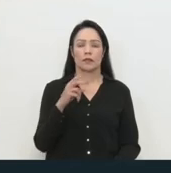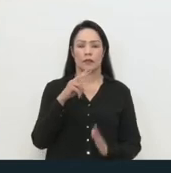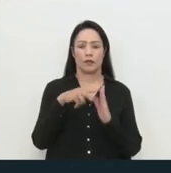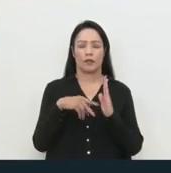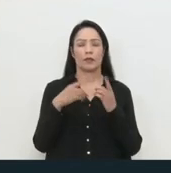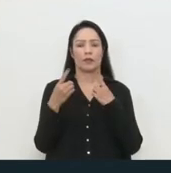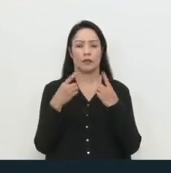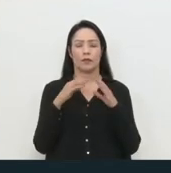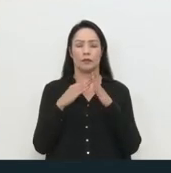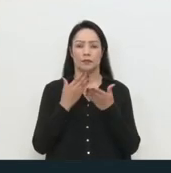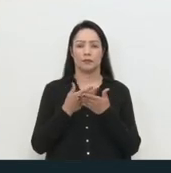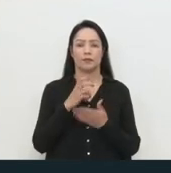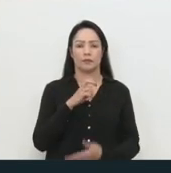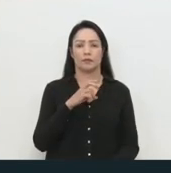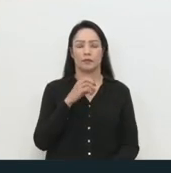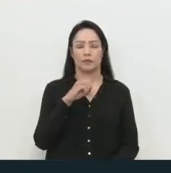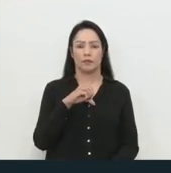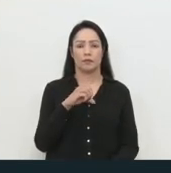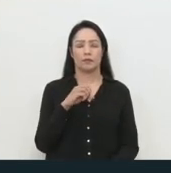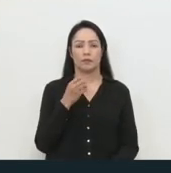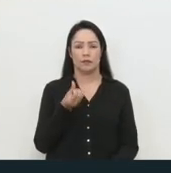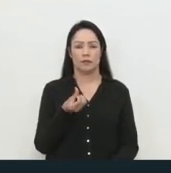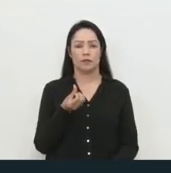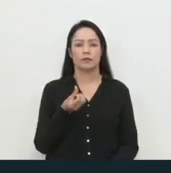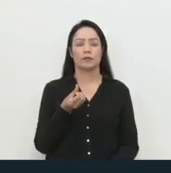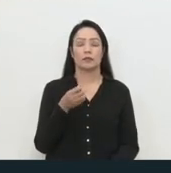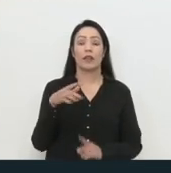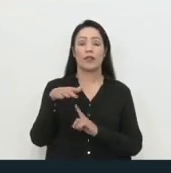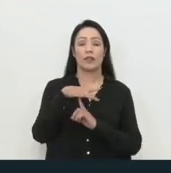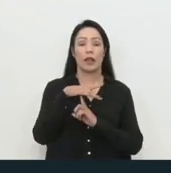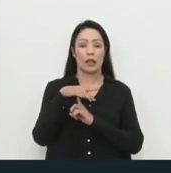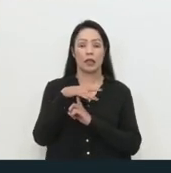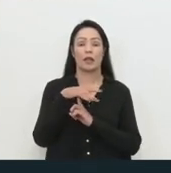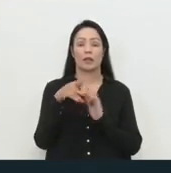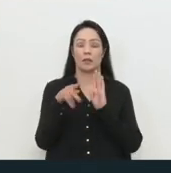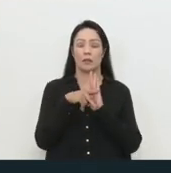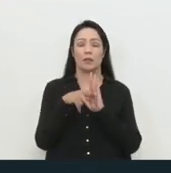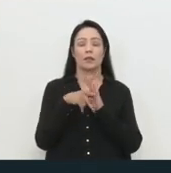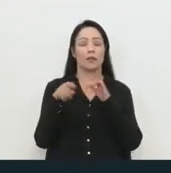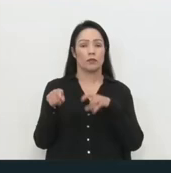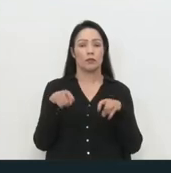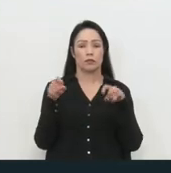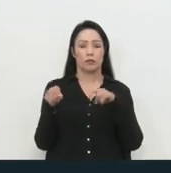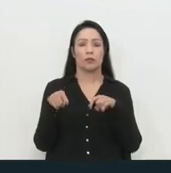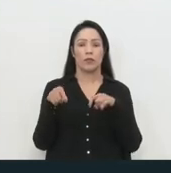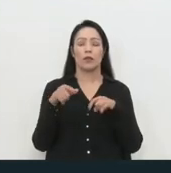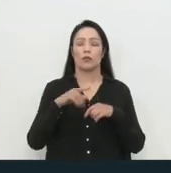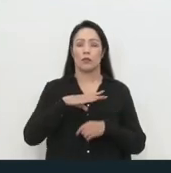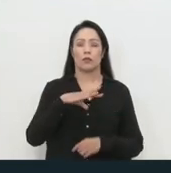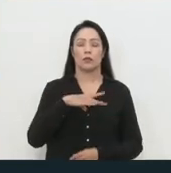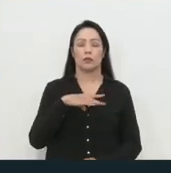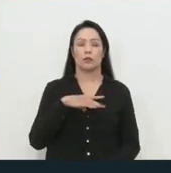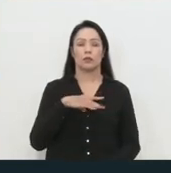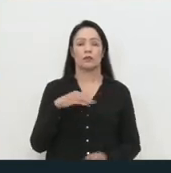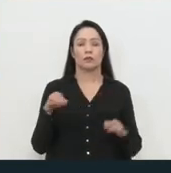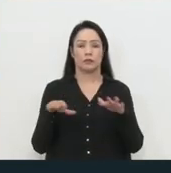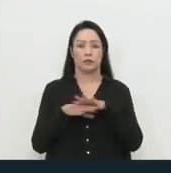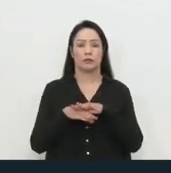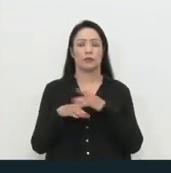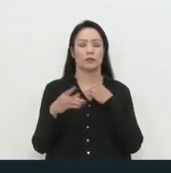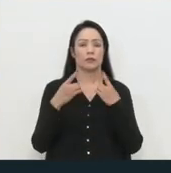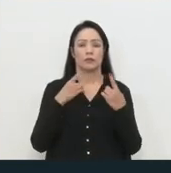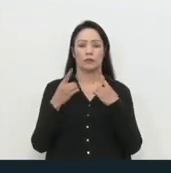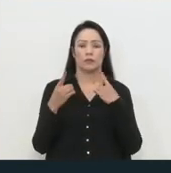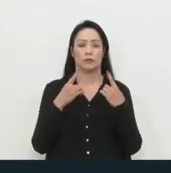sou a implantação do recreamento 595 2023 informações sobre as feiras orgânicas do município de Guarulhos autor vereador em discussão encerrada discussão em votação